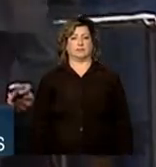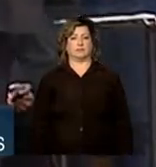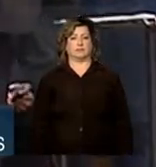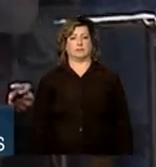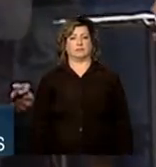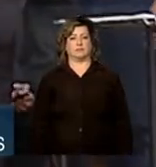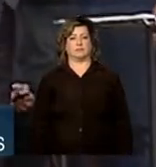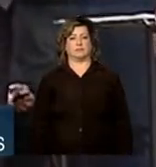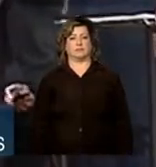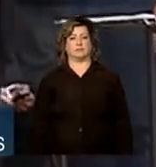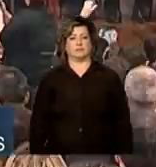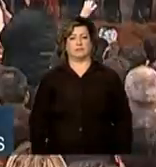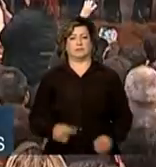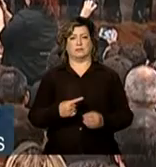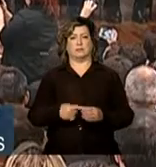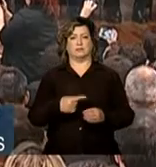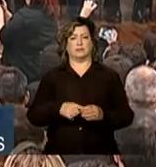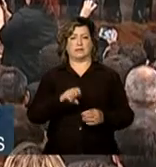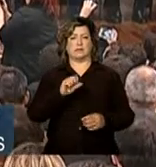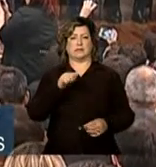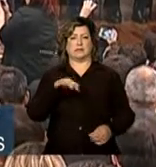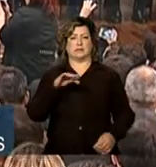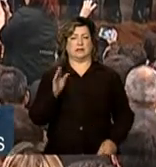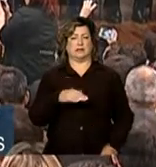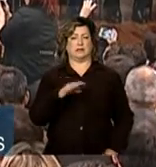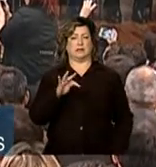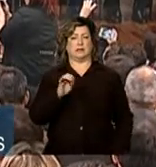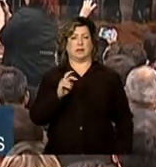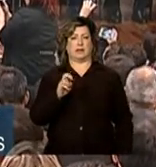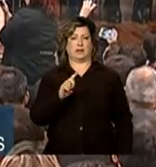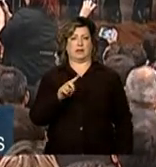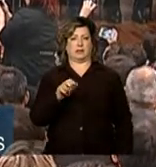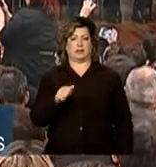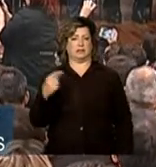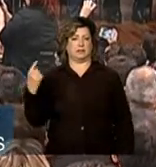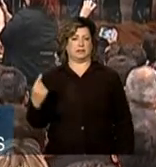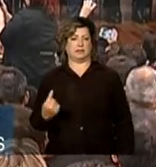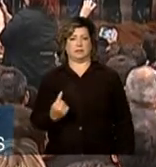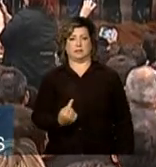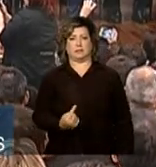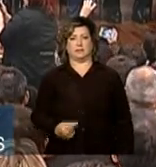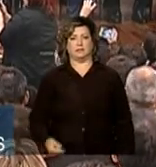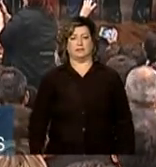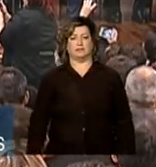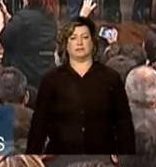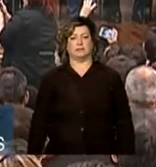Santa Teresa, Diogo Segabinazzi Siqueira.